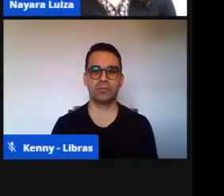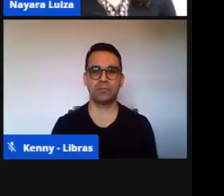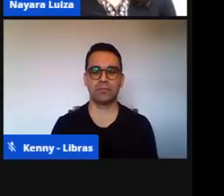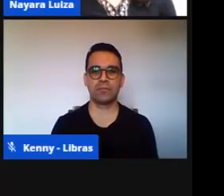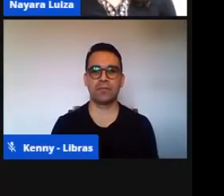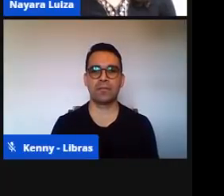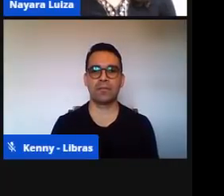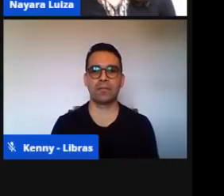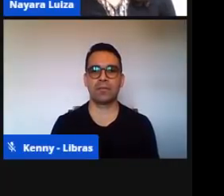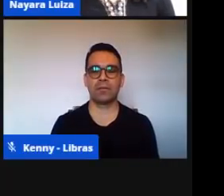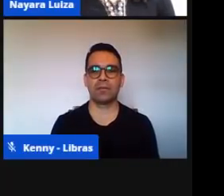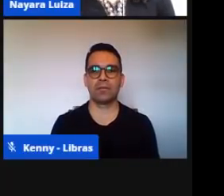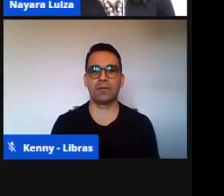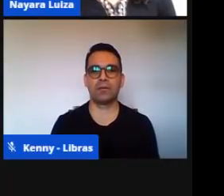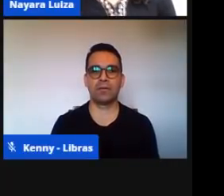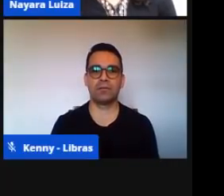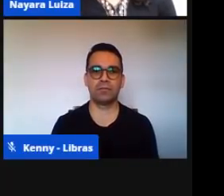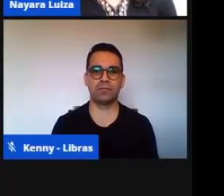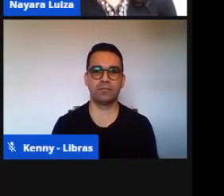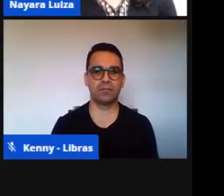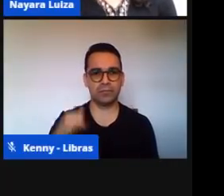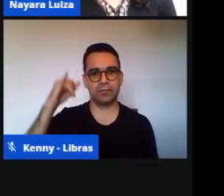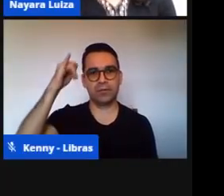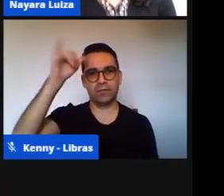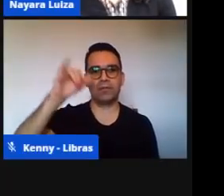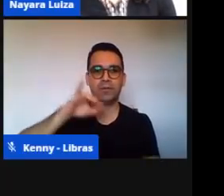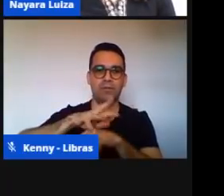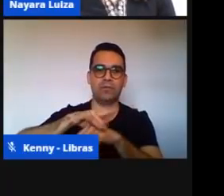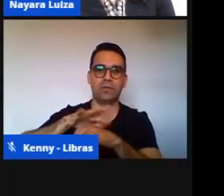com alguma doença acabe transmitindo para outra pessoa.